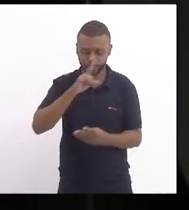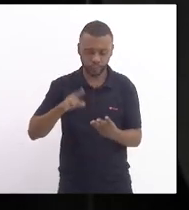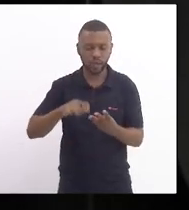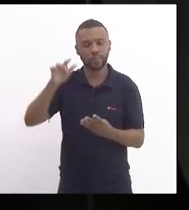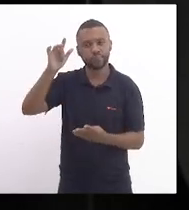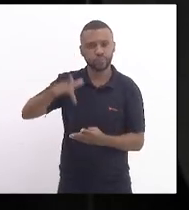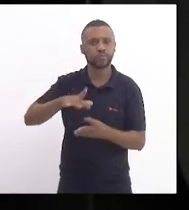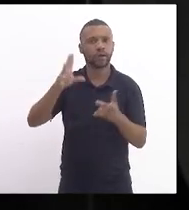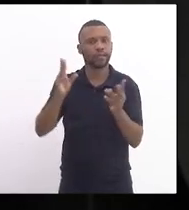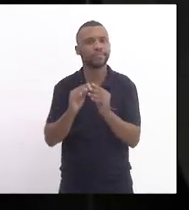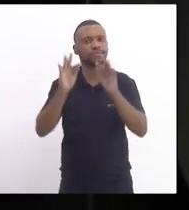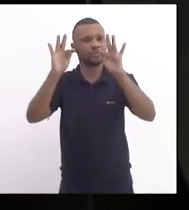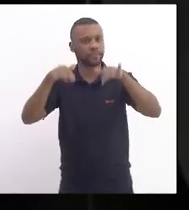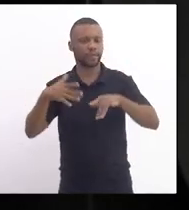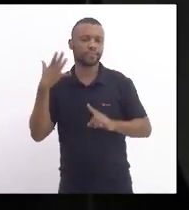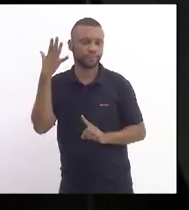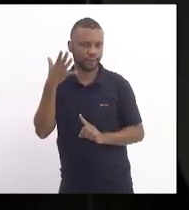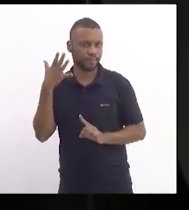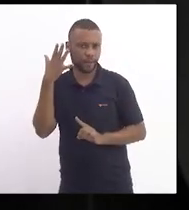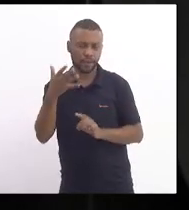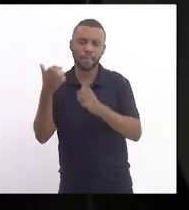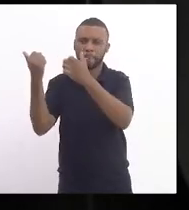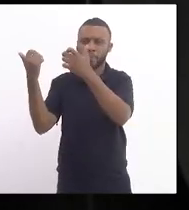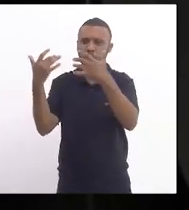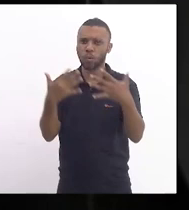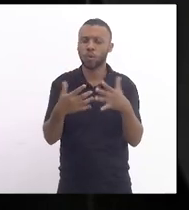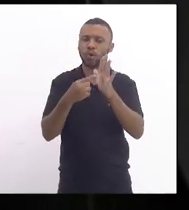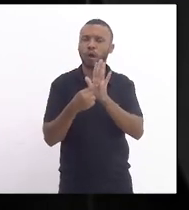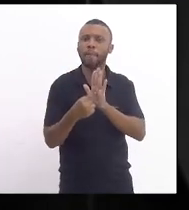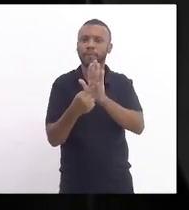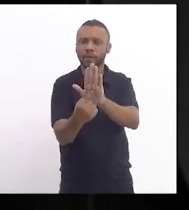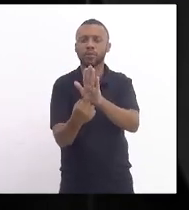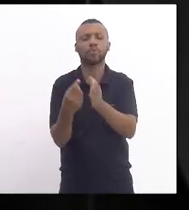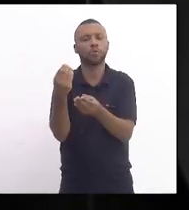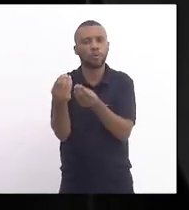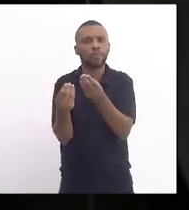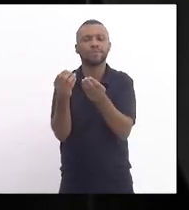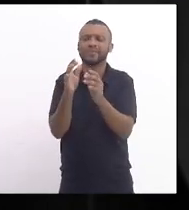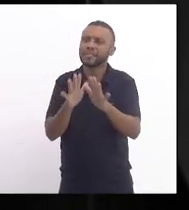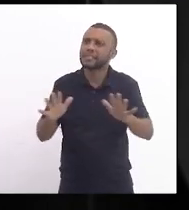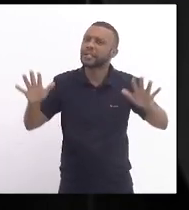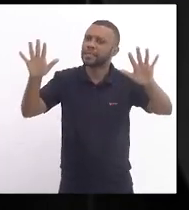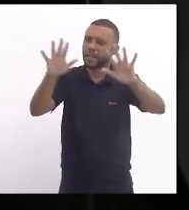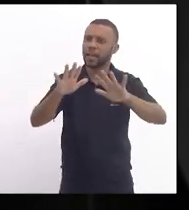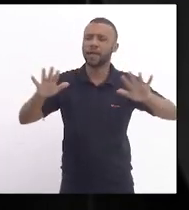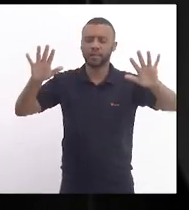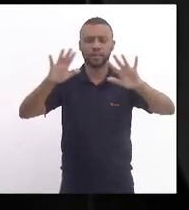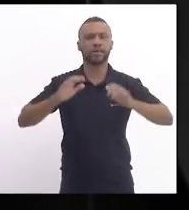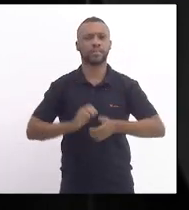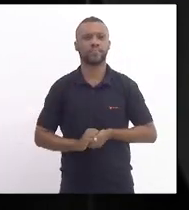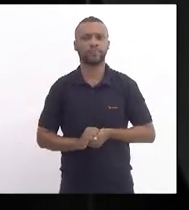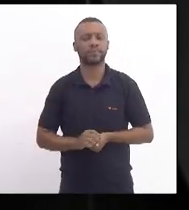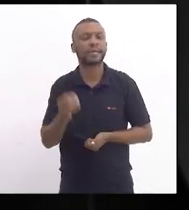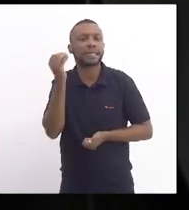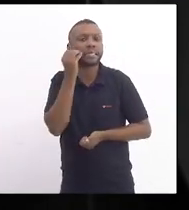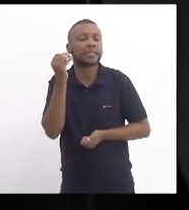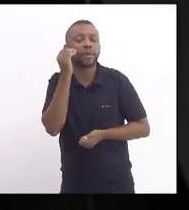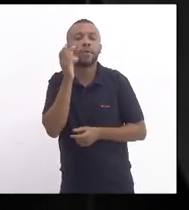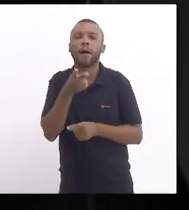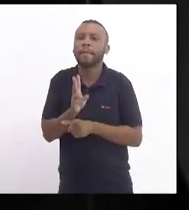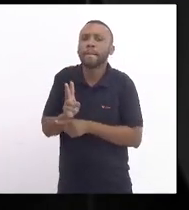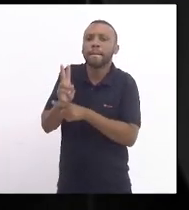último já encerrando aqui a minha fala que assim apresentam de uma forma genérica né tentamos atender